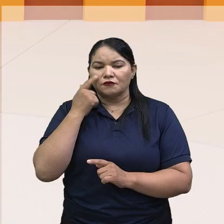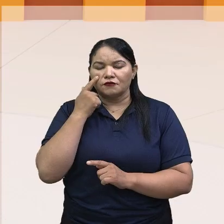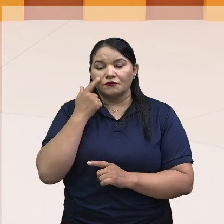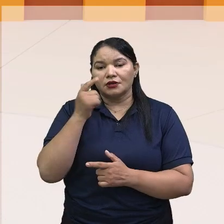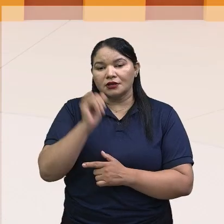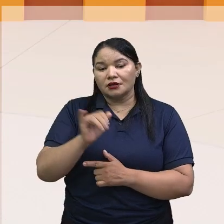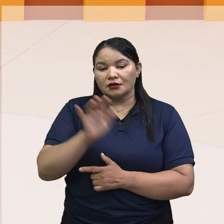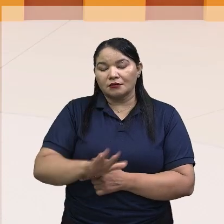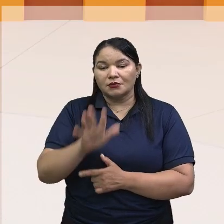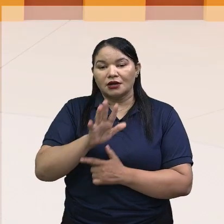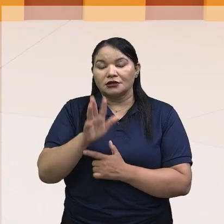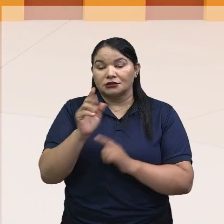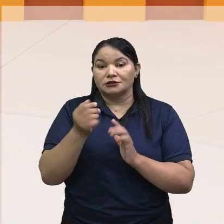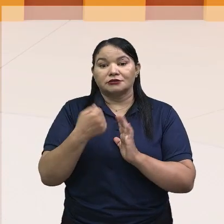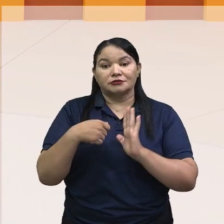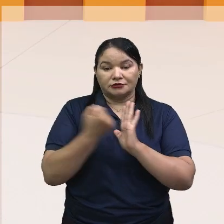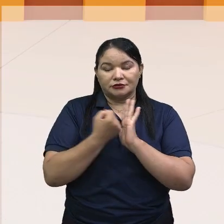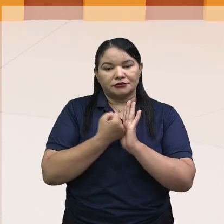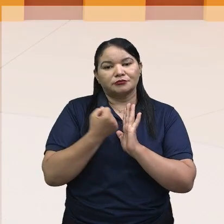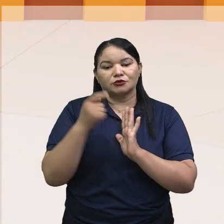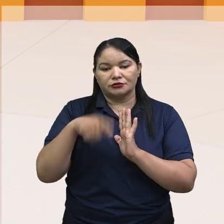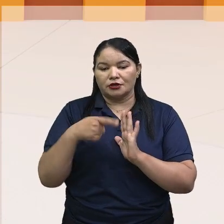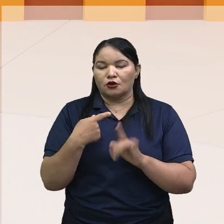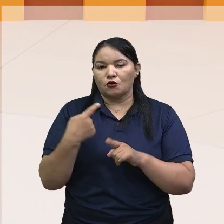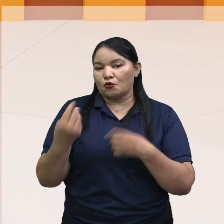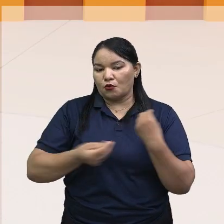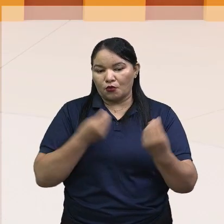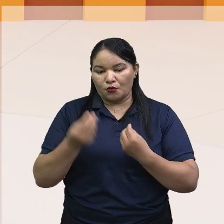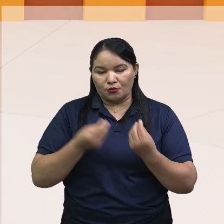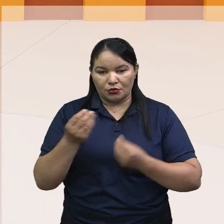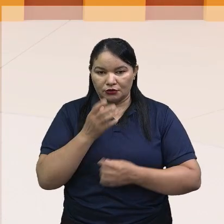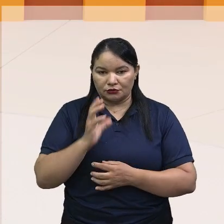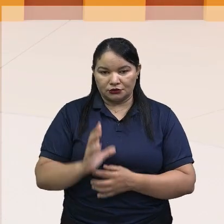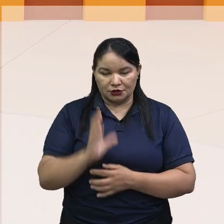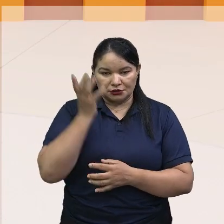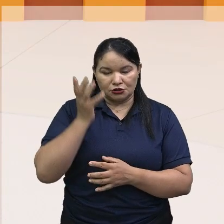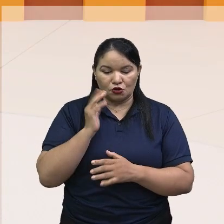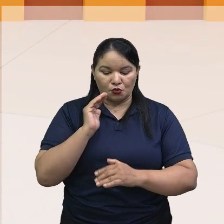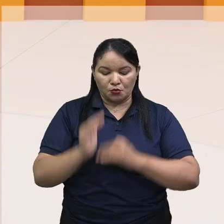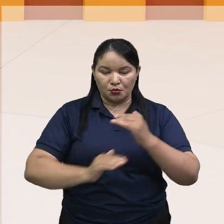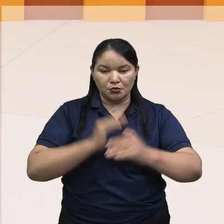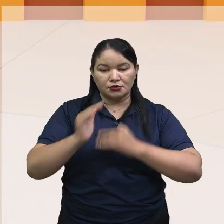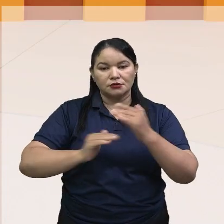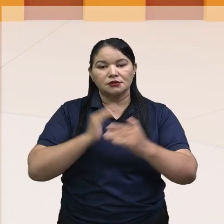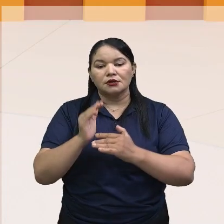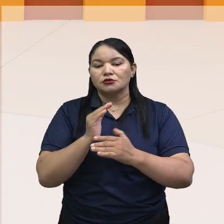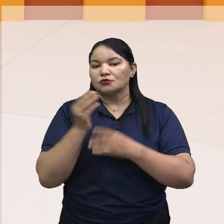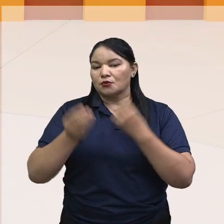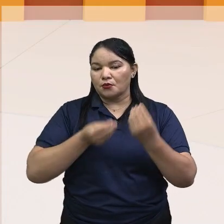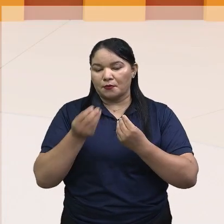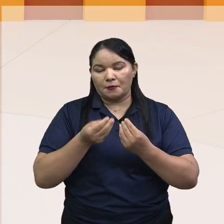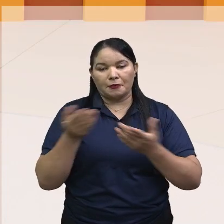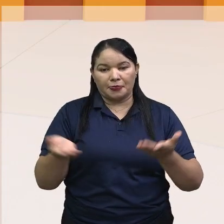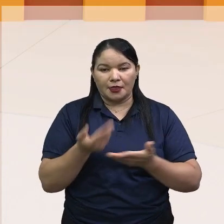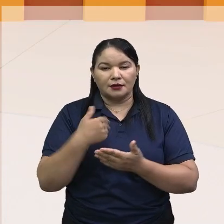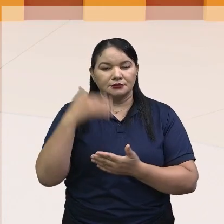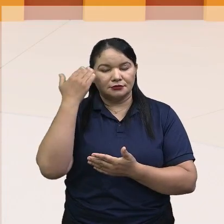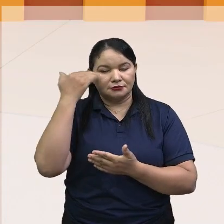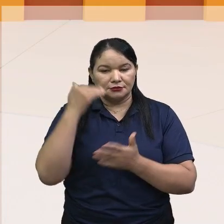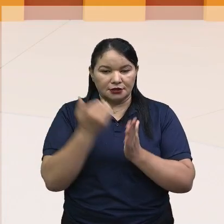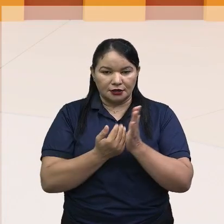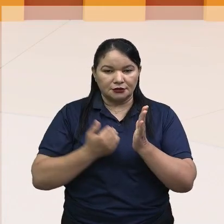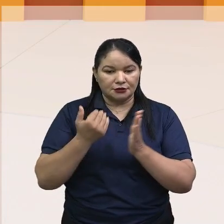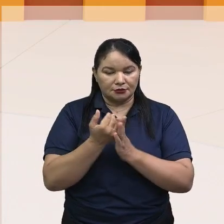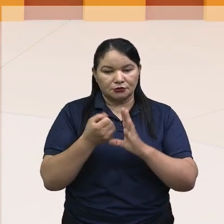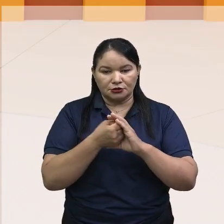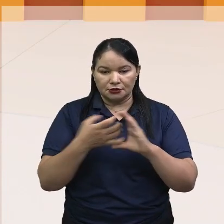elas simbolizam muito bem como se deu esse processo. E aí a gente vai entender um pouquinho dessas